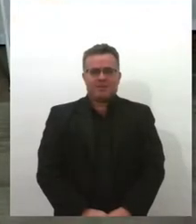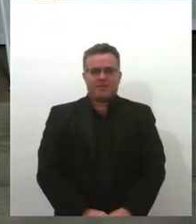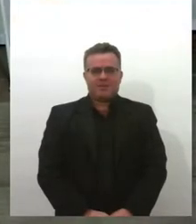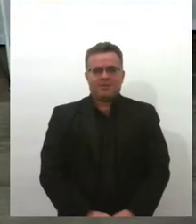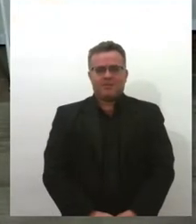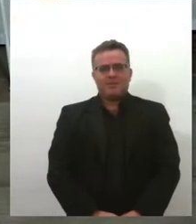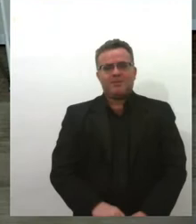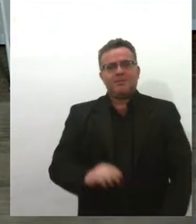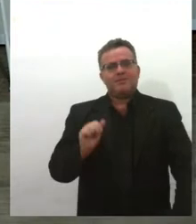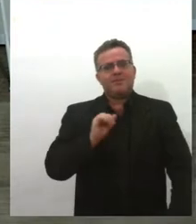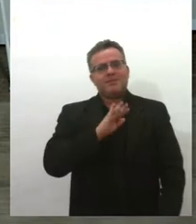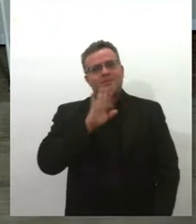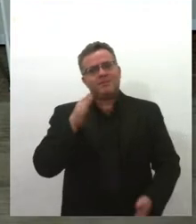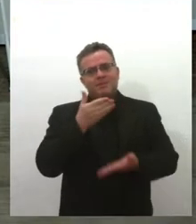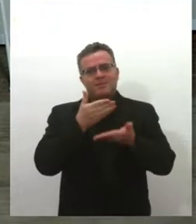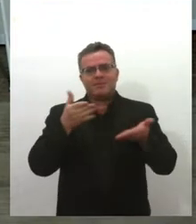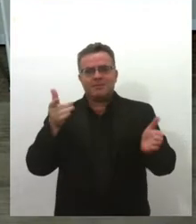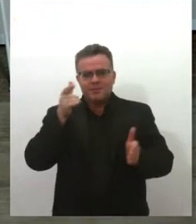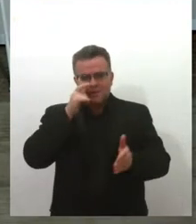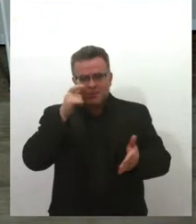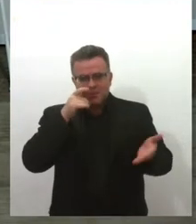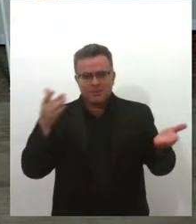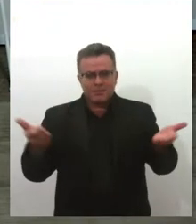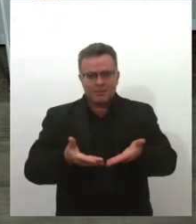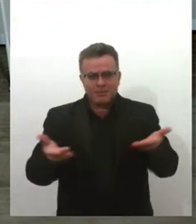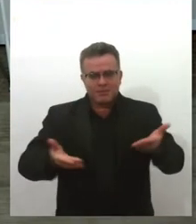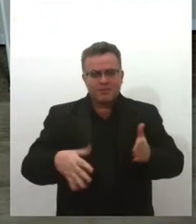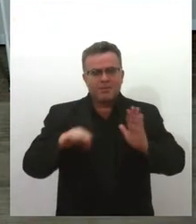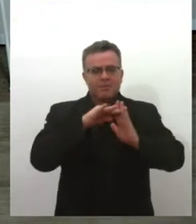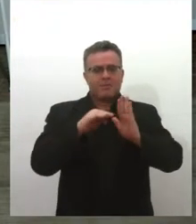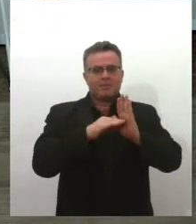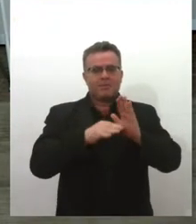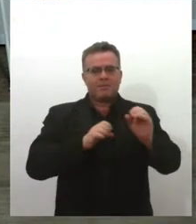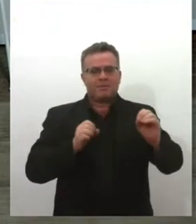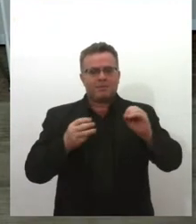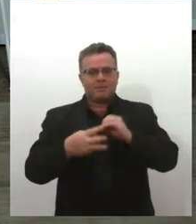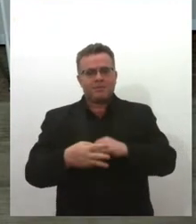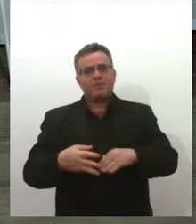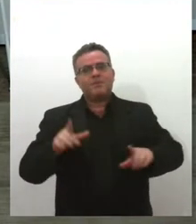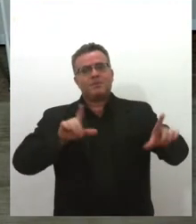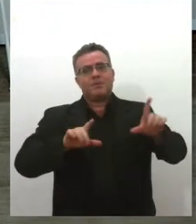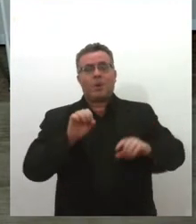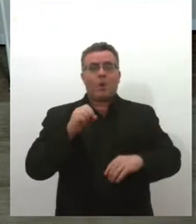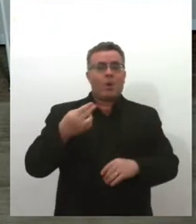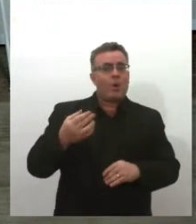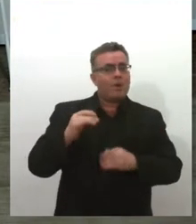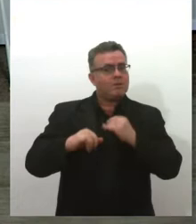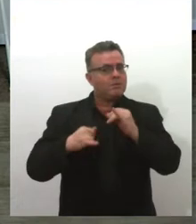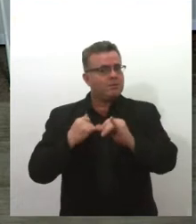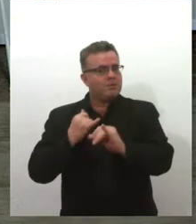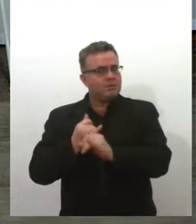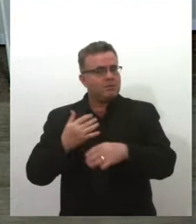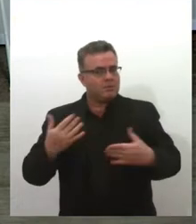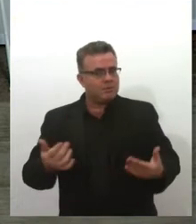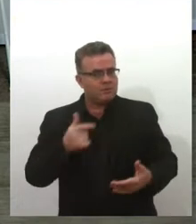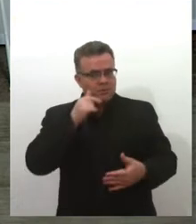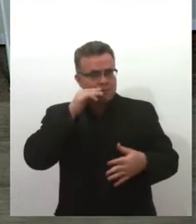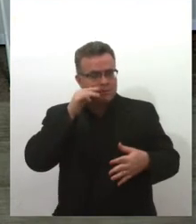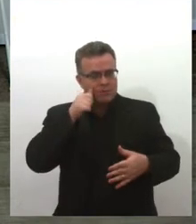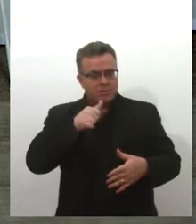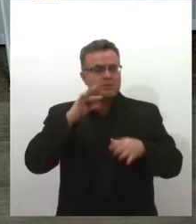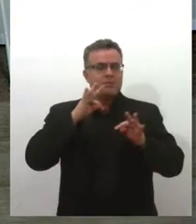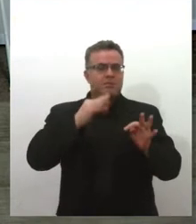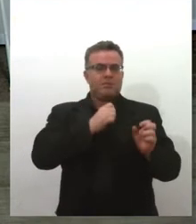Olá, olá você que está acompanhando a programação da TV Alese pela TV ou pela internet. O programa Elas no Comando